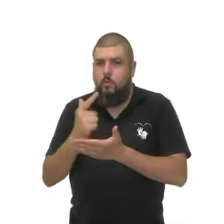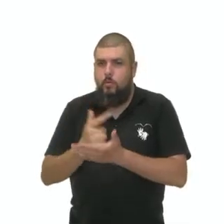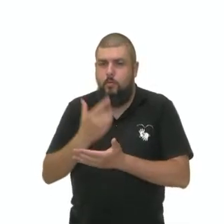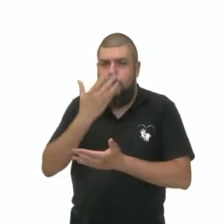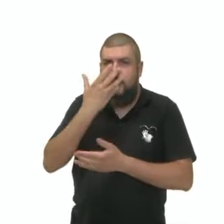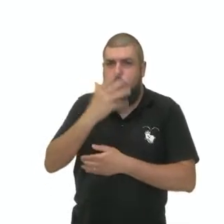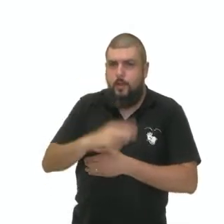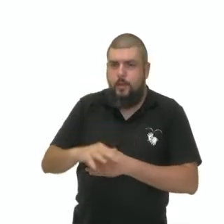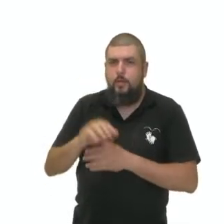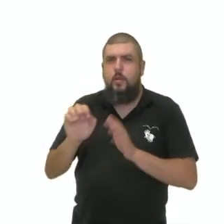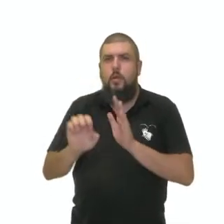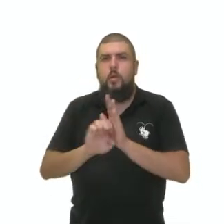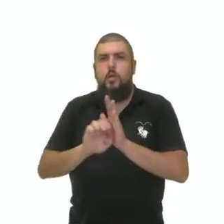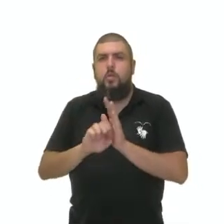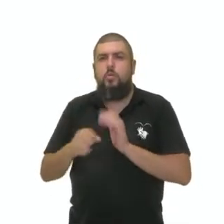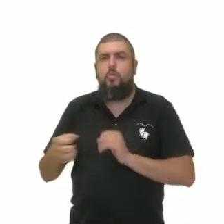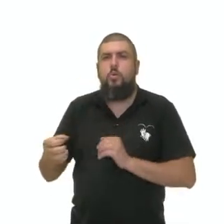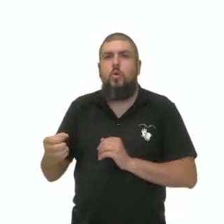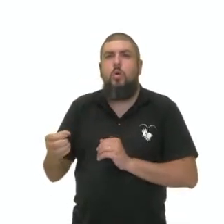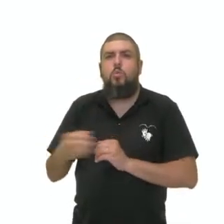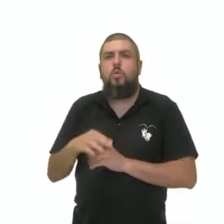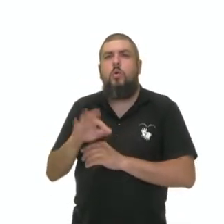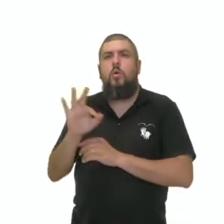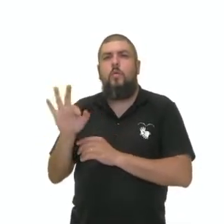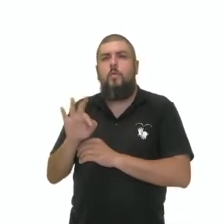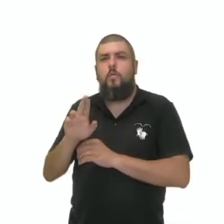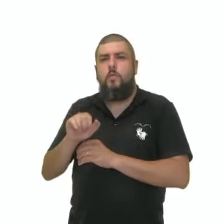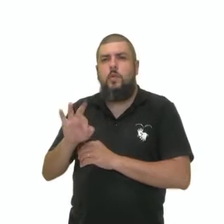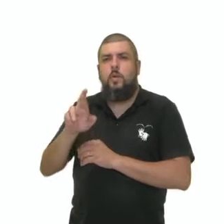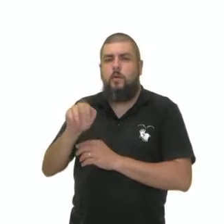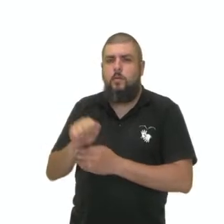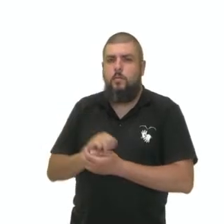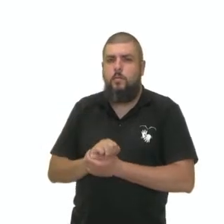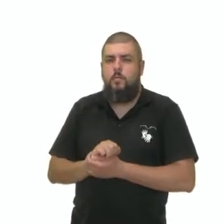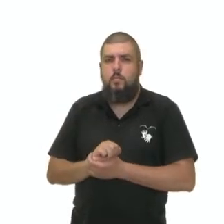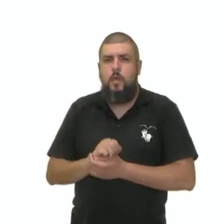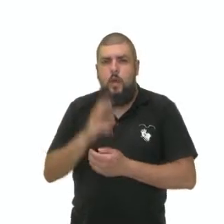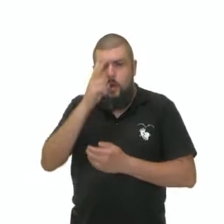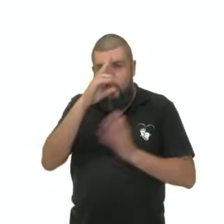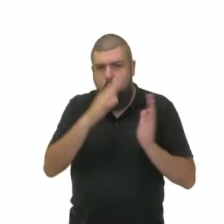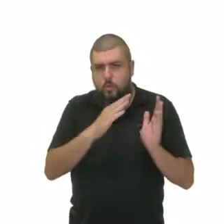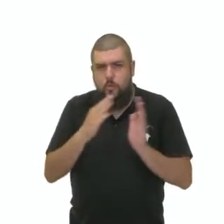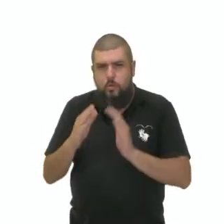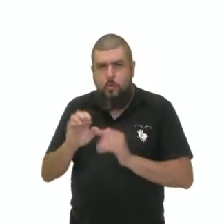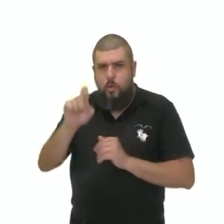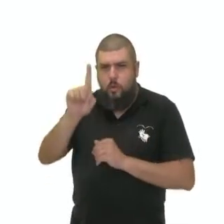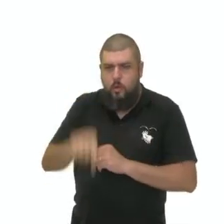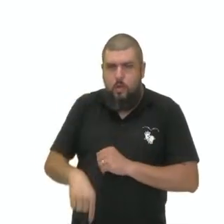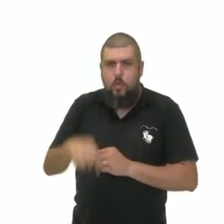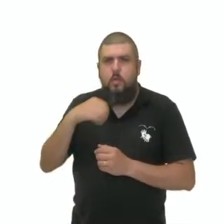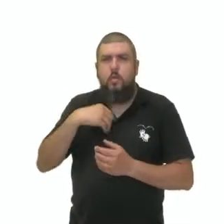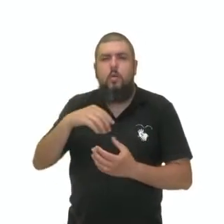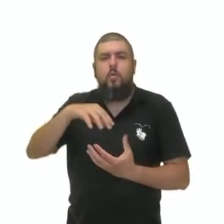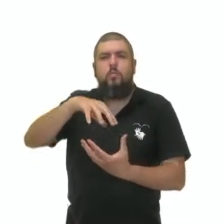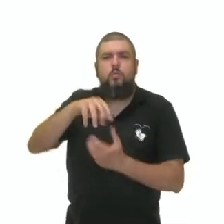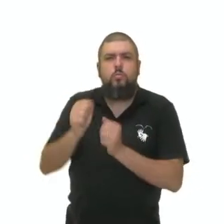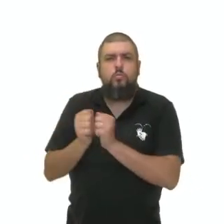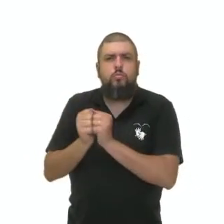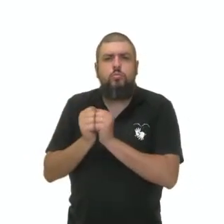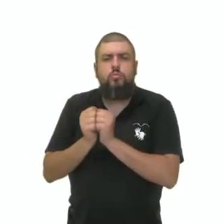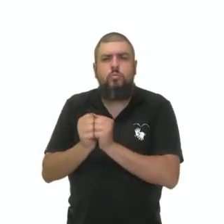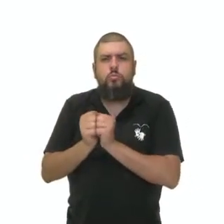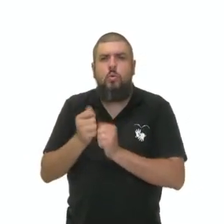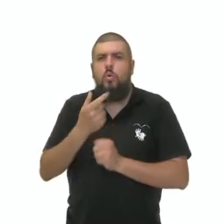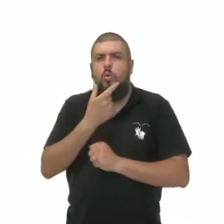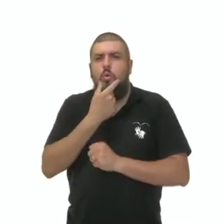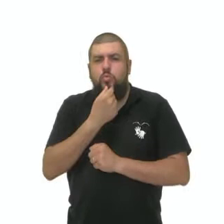Nova Fronteira. Nele acompanhamos um garotinho preto que deixa o planeta onde vive com seu parceiro